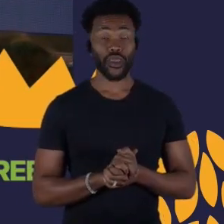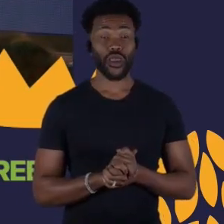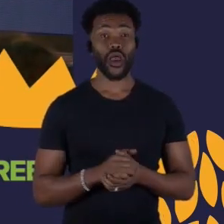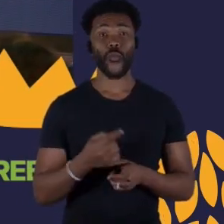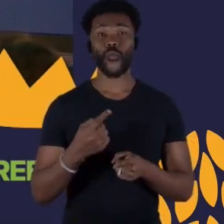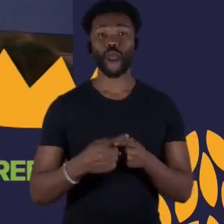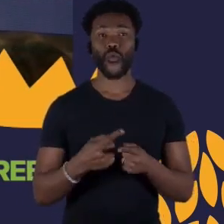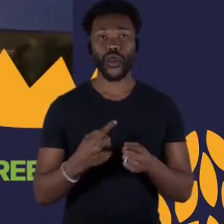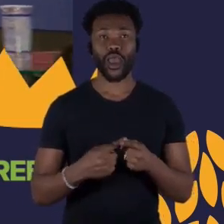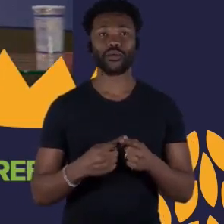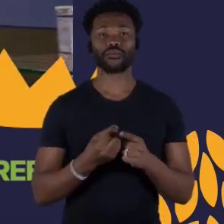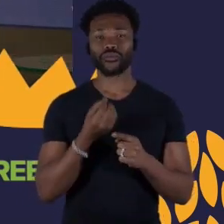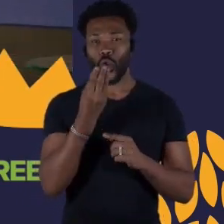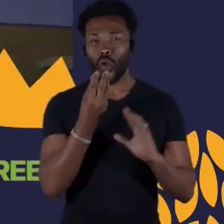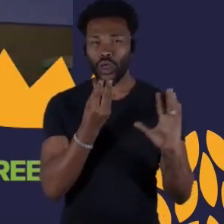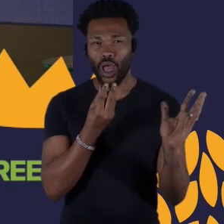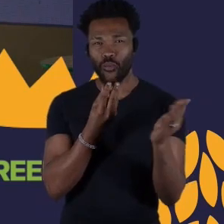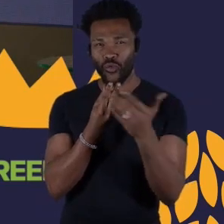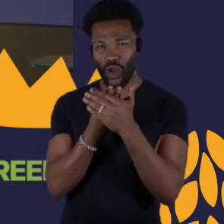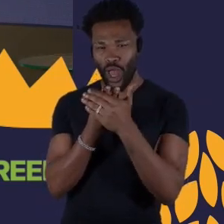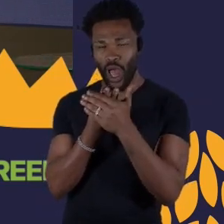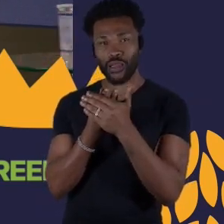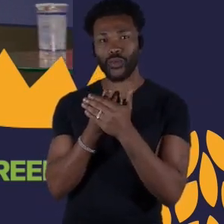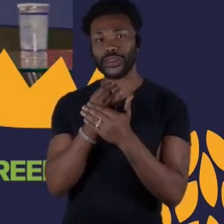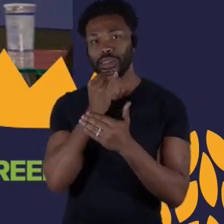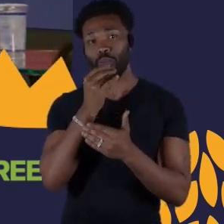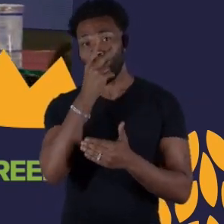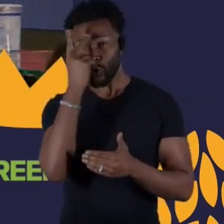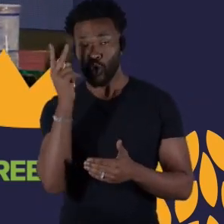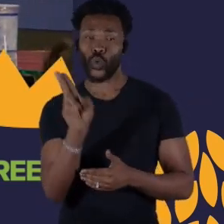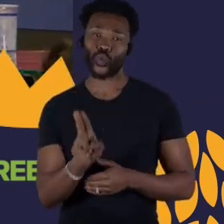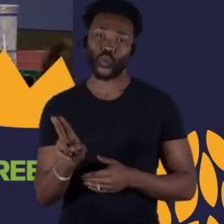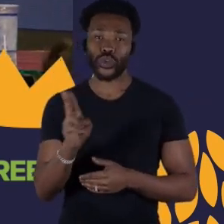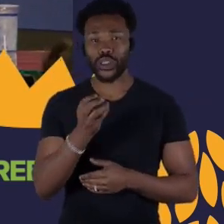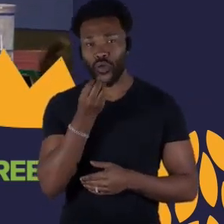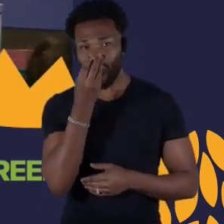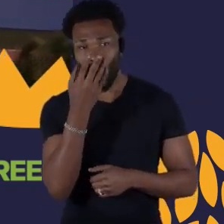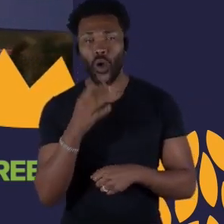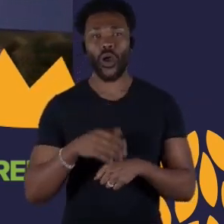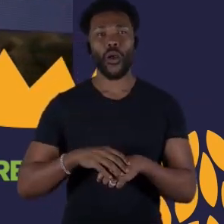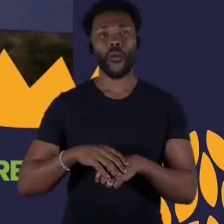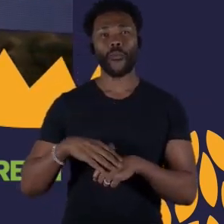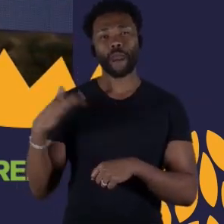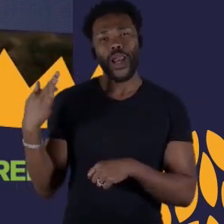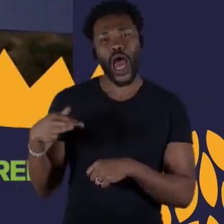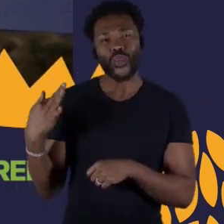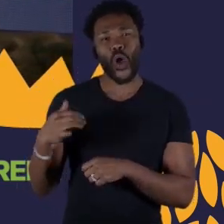tem camuflado. Quem consome flores para dor crônica?